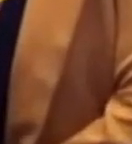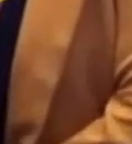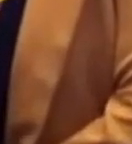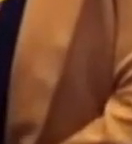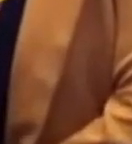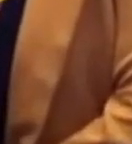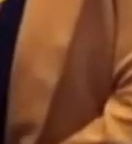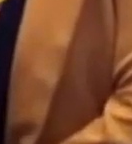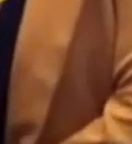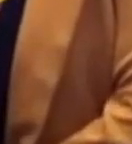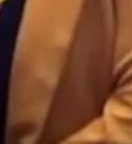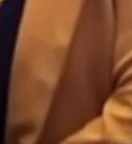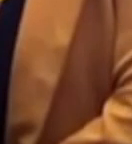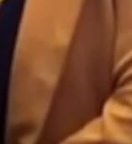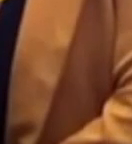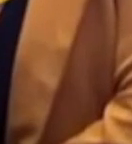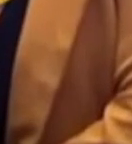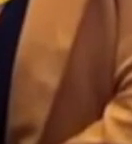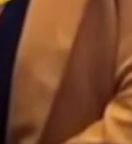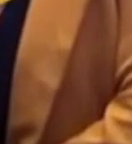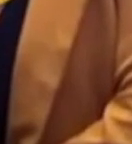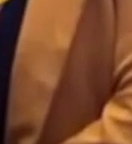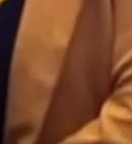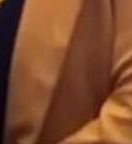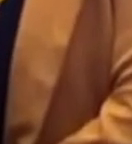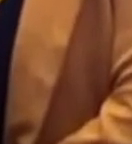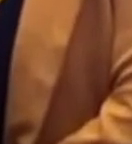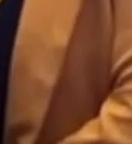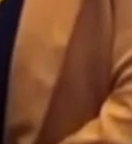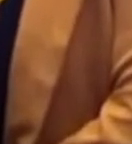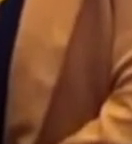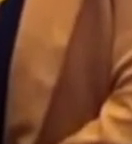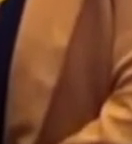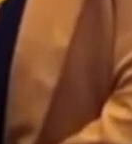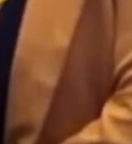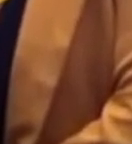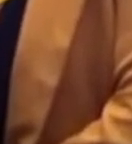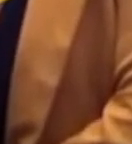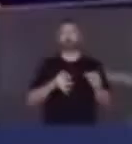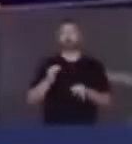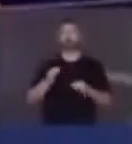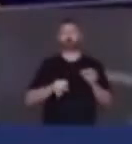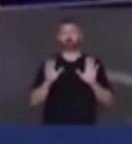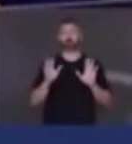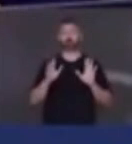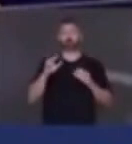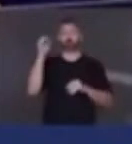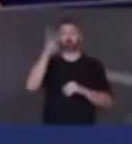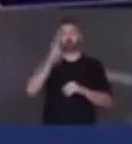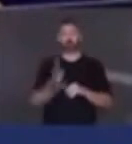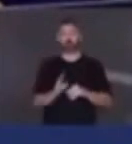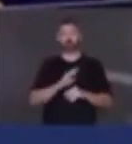Dizem abertamente que não sabem, que não tem como informar, então isso se chama orçamento secreto. Então, além da falta de transparência, além da